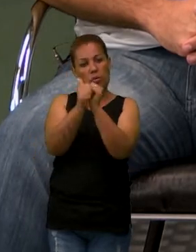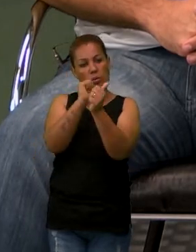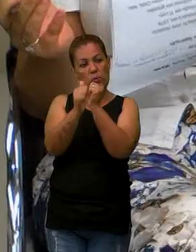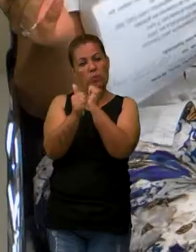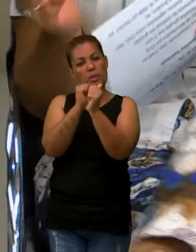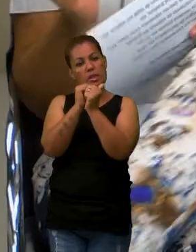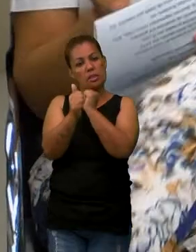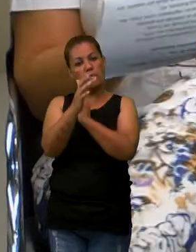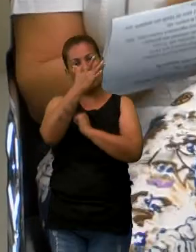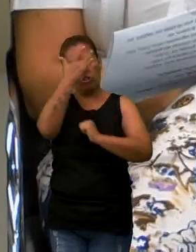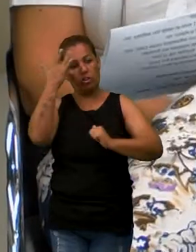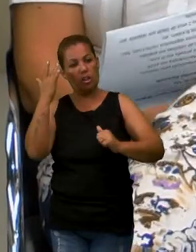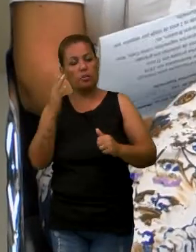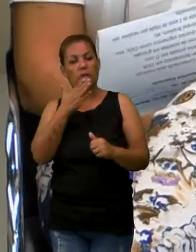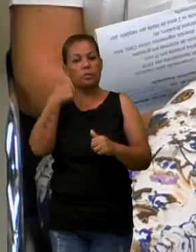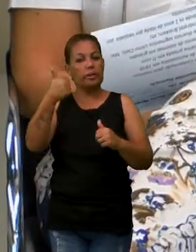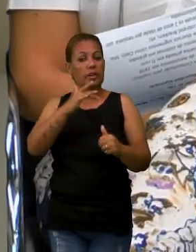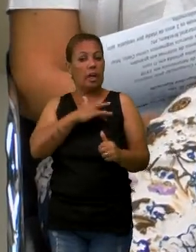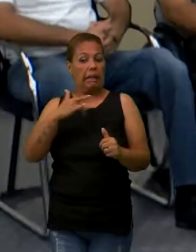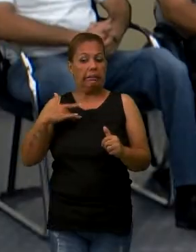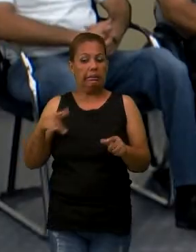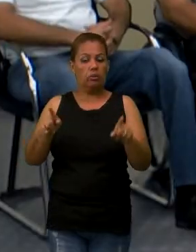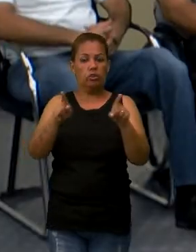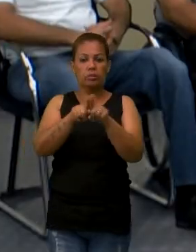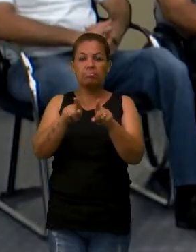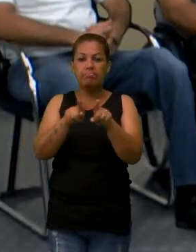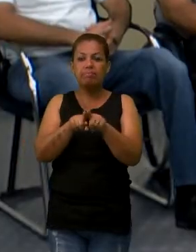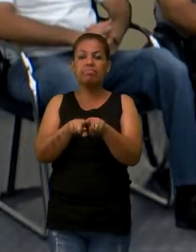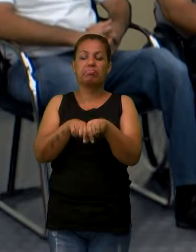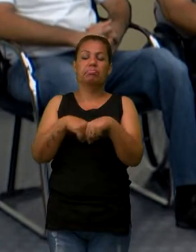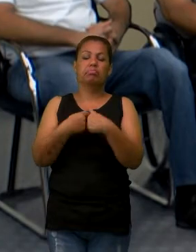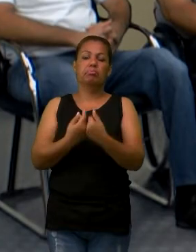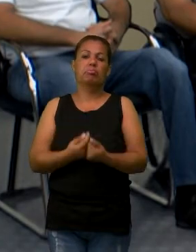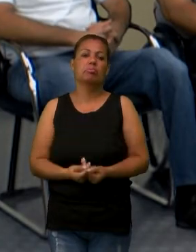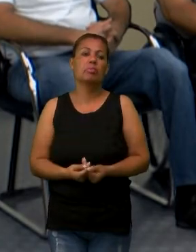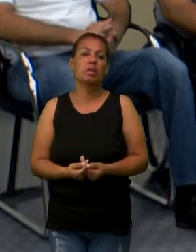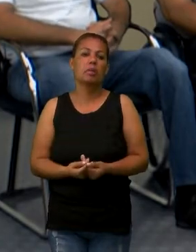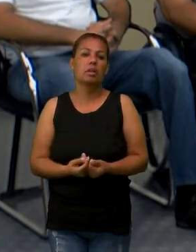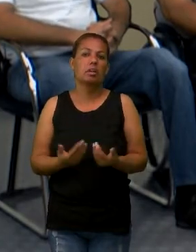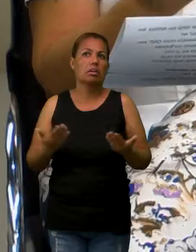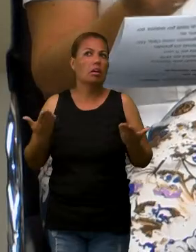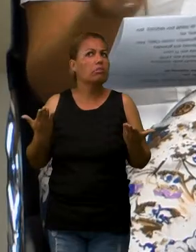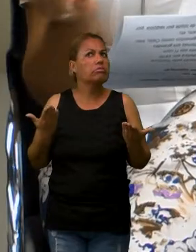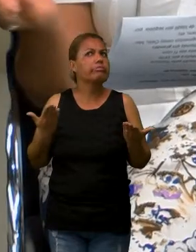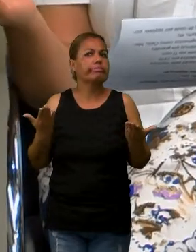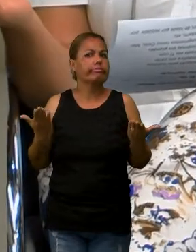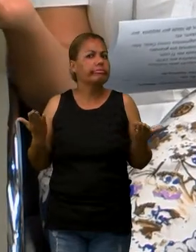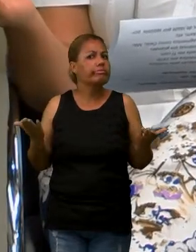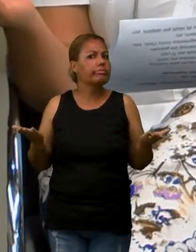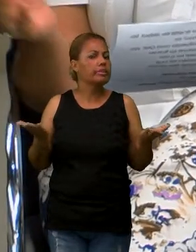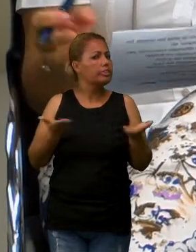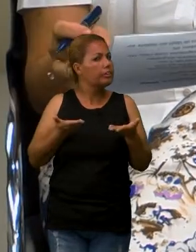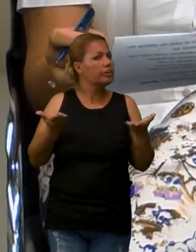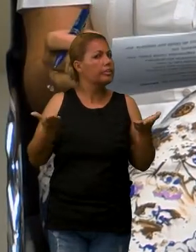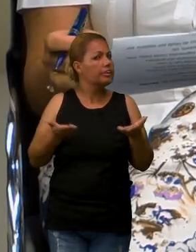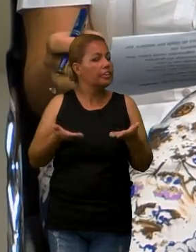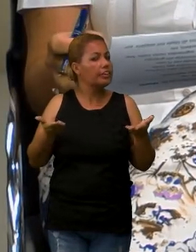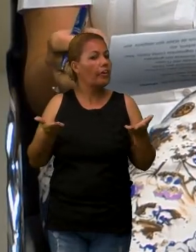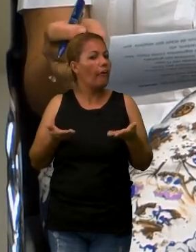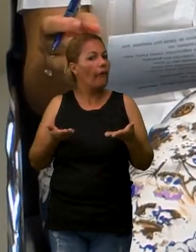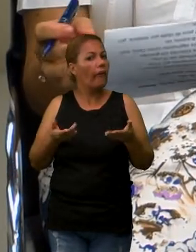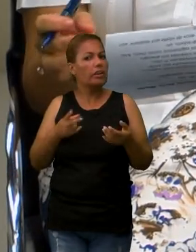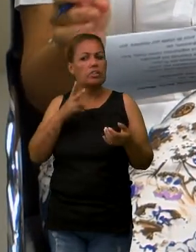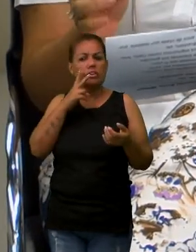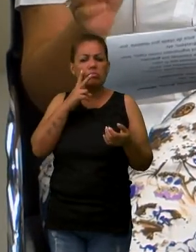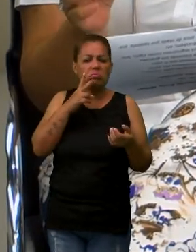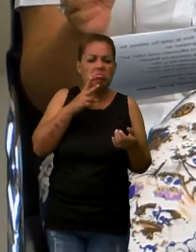reabilitação melhorar a saúde e interessante isso né e hoje hoje tá eu estava vendo